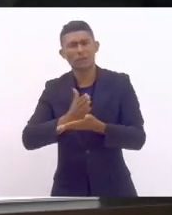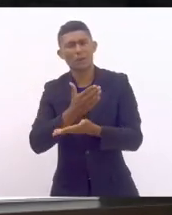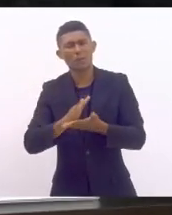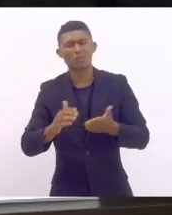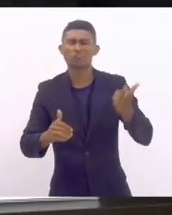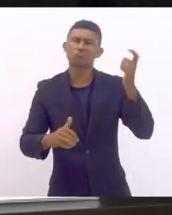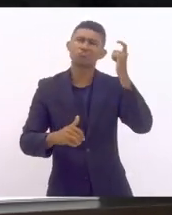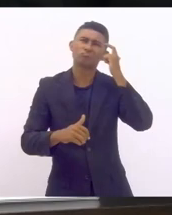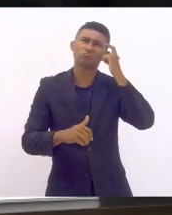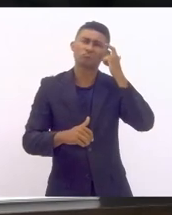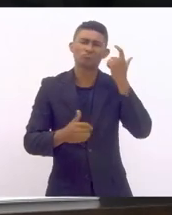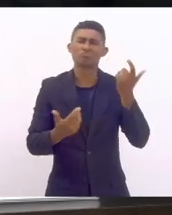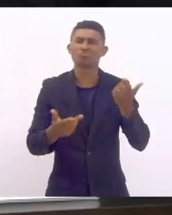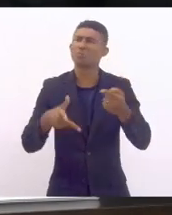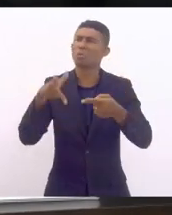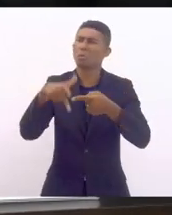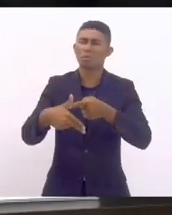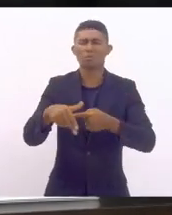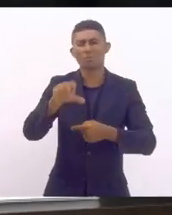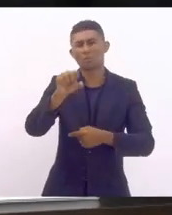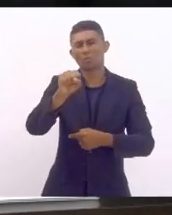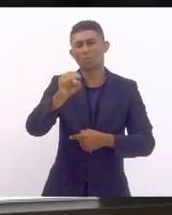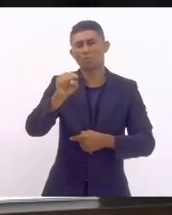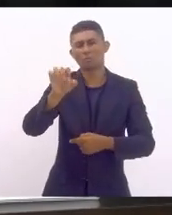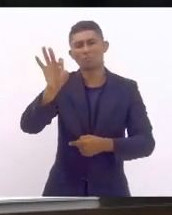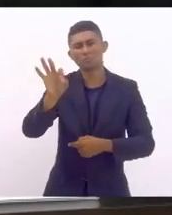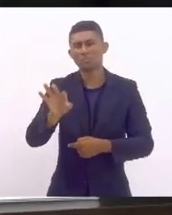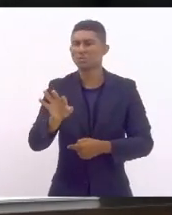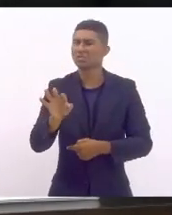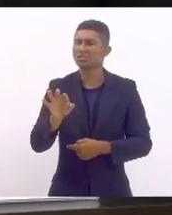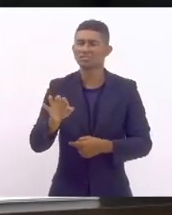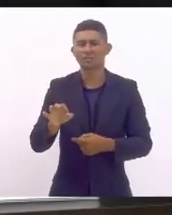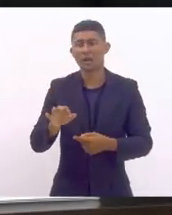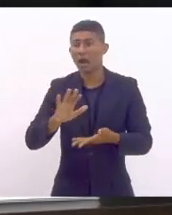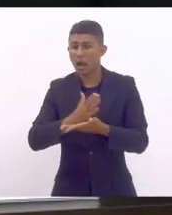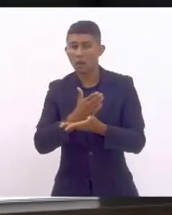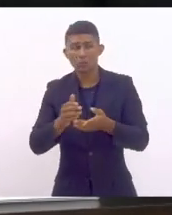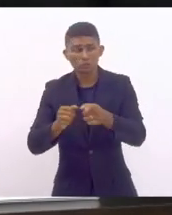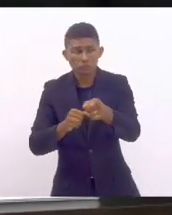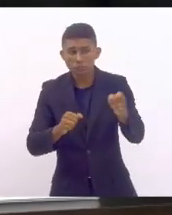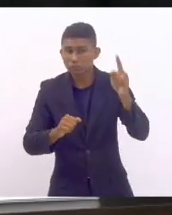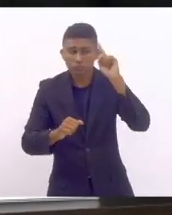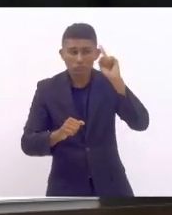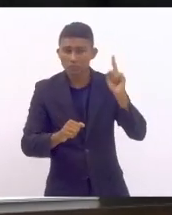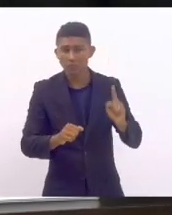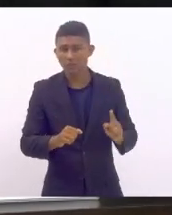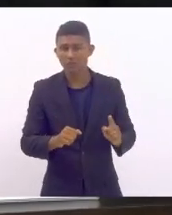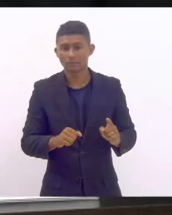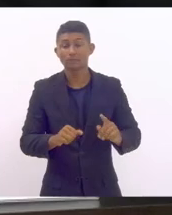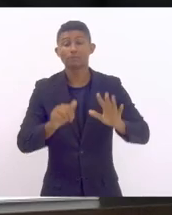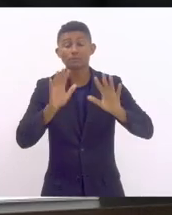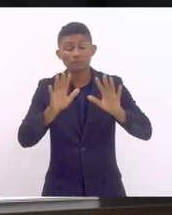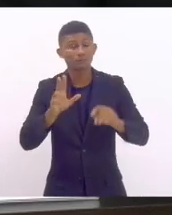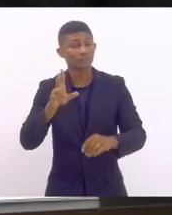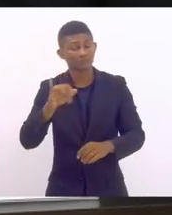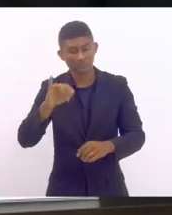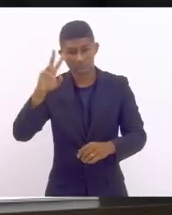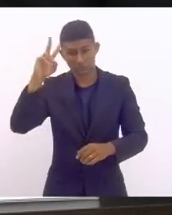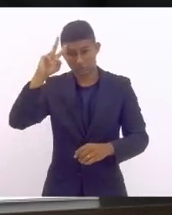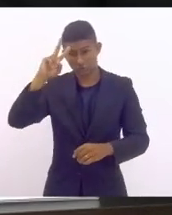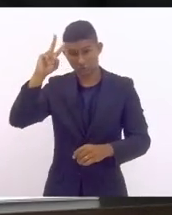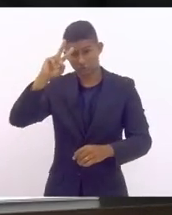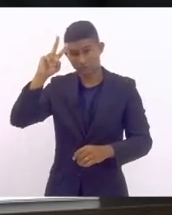entendimento do que significa um corte a dimensão de oito por cento Mas se entendermos a série histórica